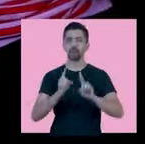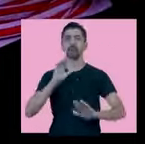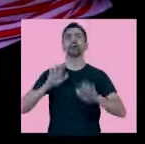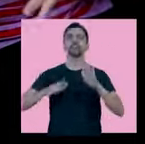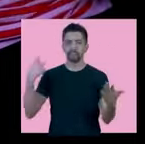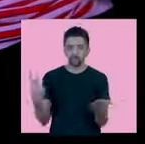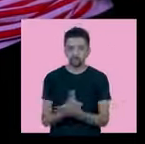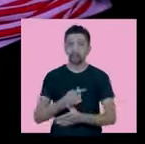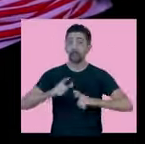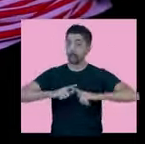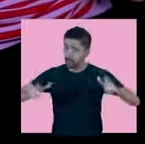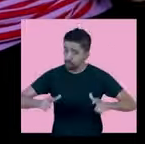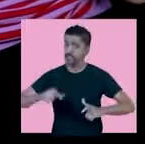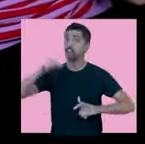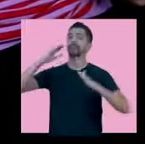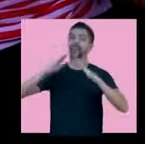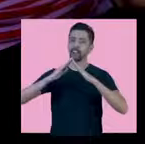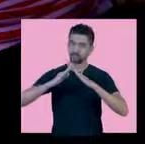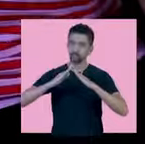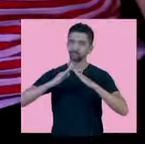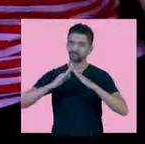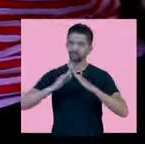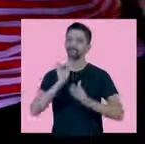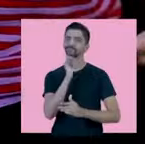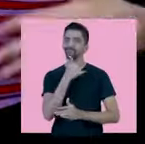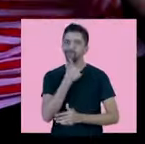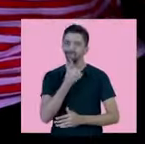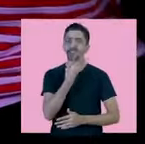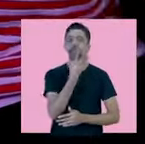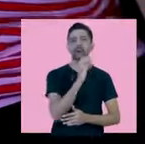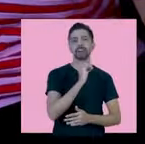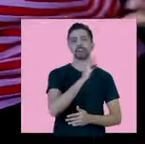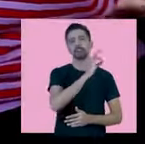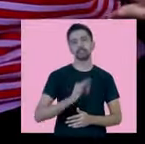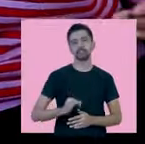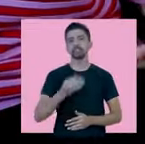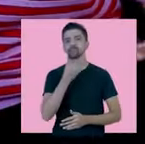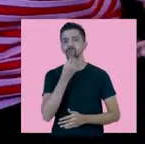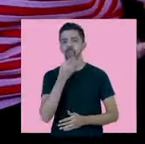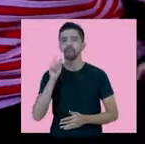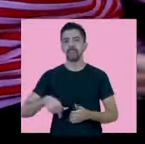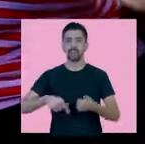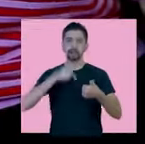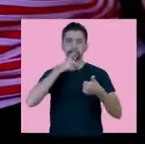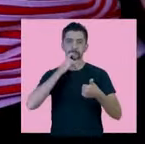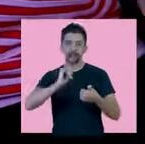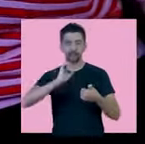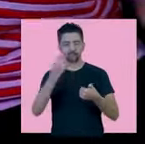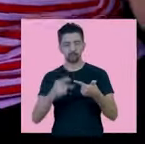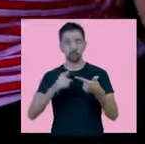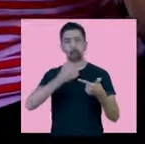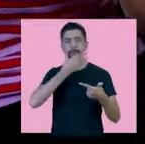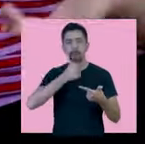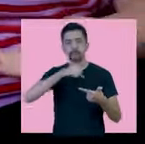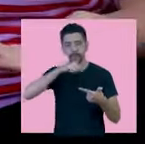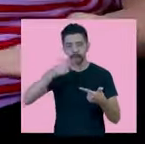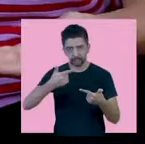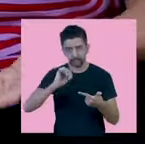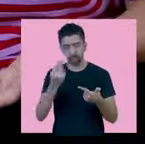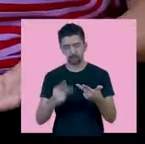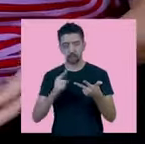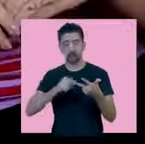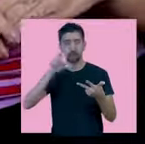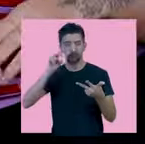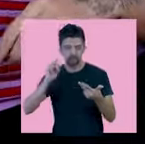é dentro de casa que a maior parte do problema acontece. Infelizmente, mais de 40% dos abusadores são pais ou padrastos